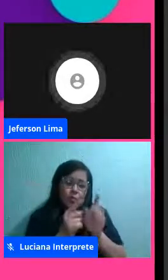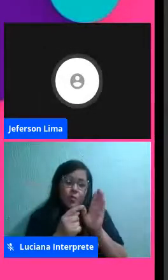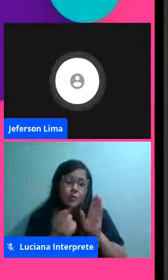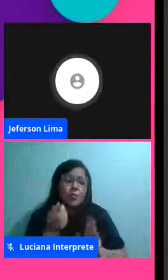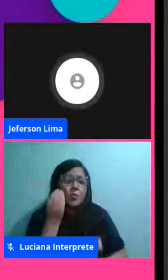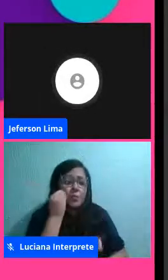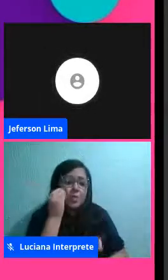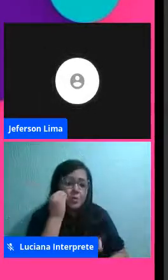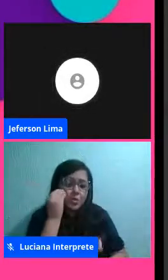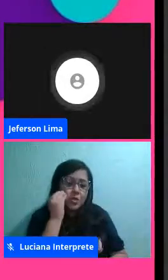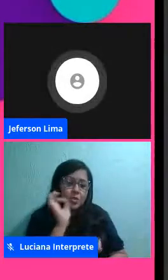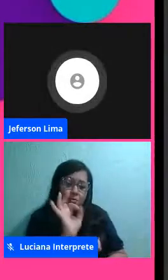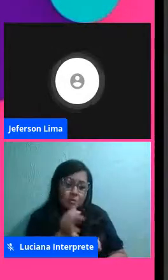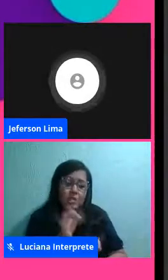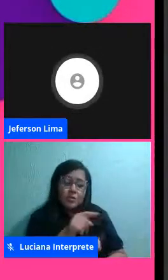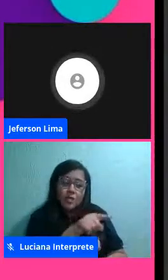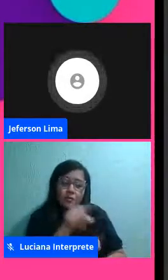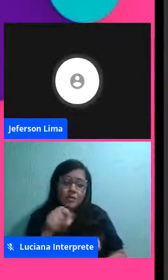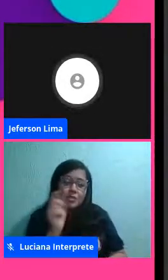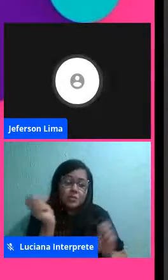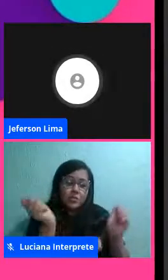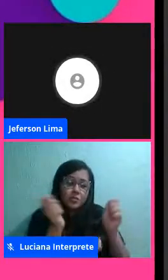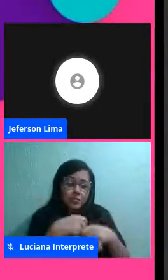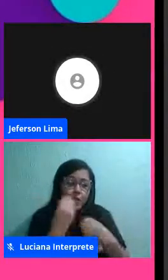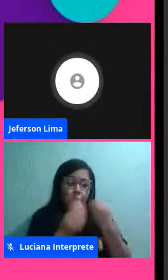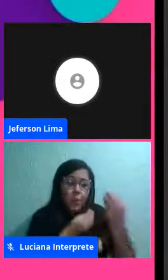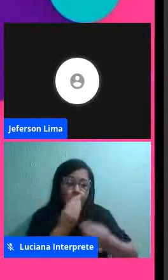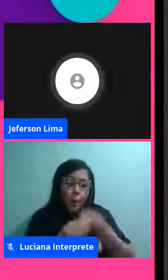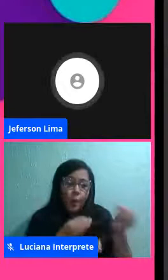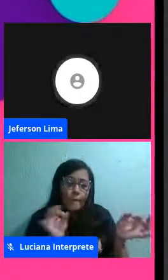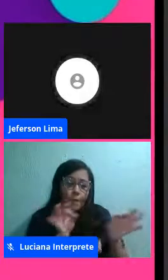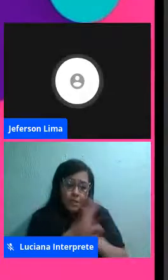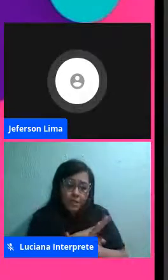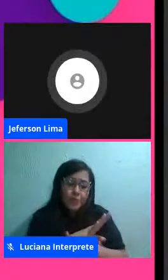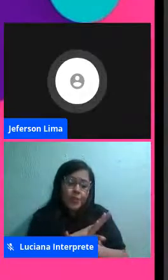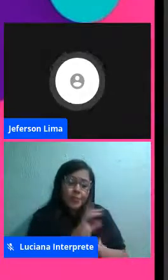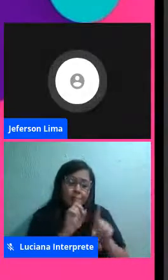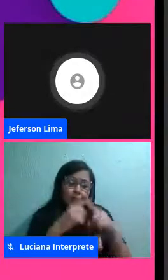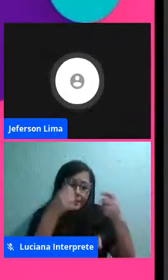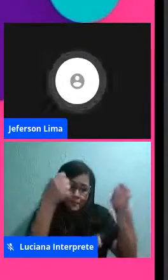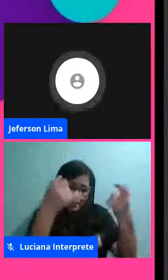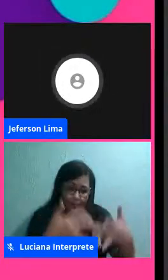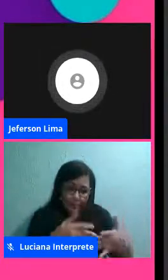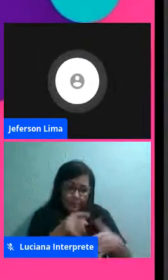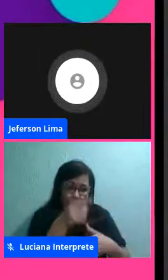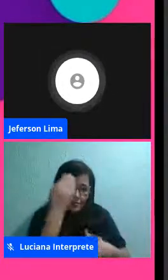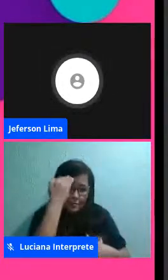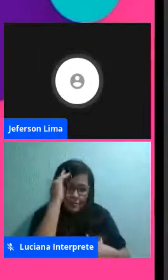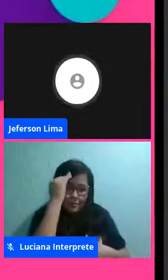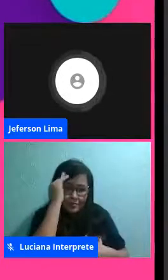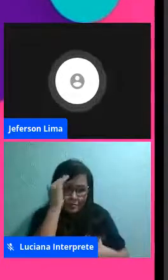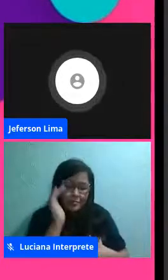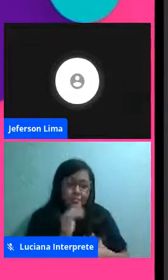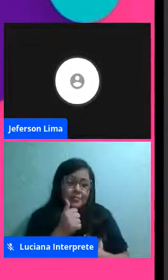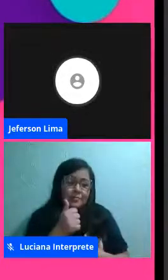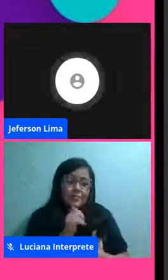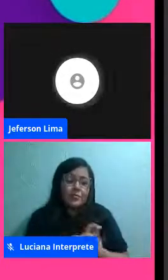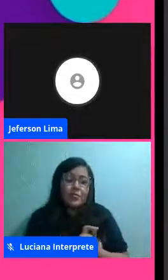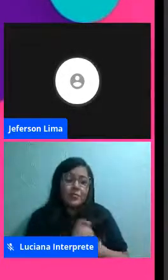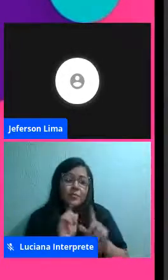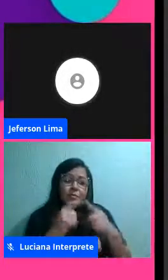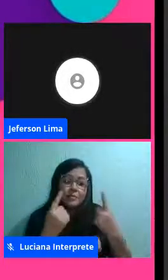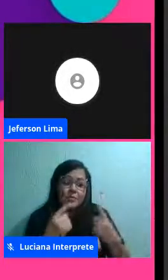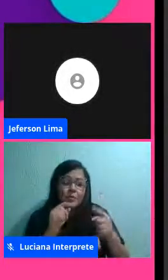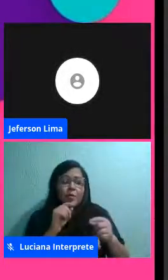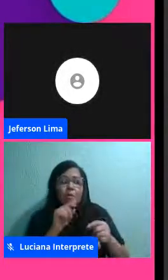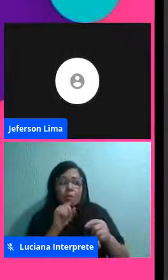que a gente acabou de terminar aqui. Mas só mesmo para explicar e o pessoal todo mundo entender, do jeito que a gente estava aqui agora, a gente ia subir dentro